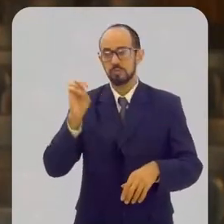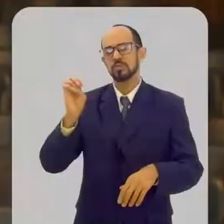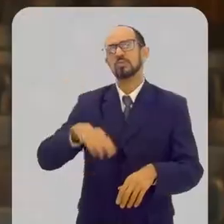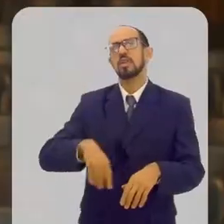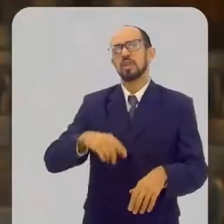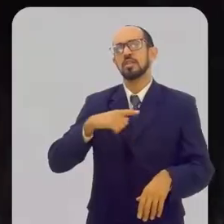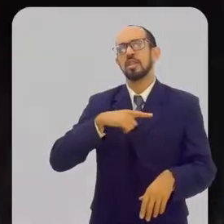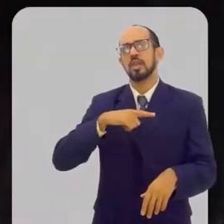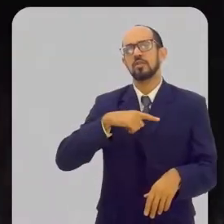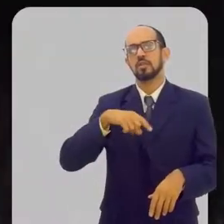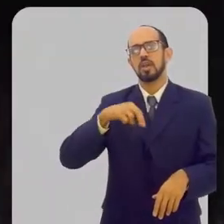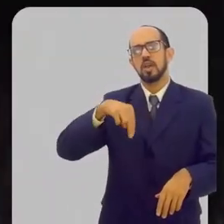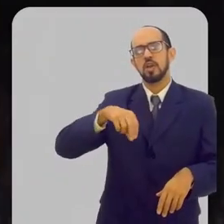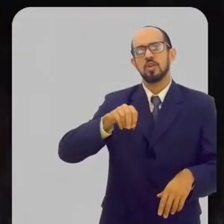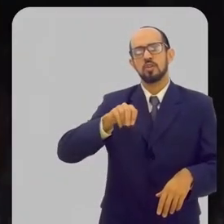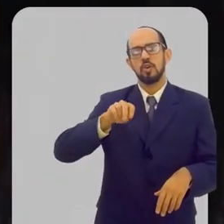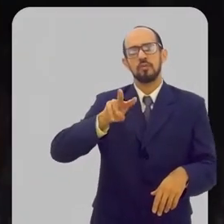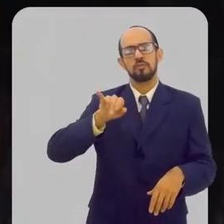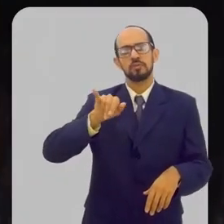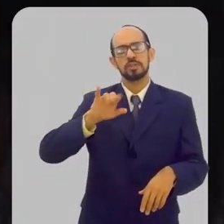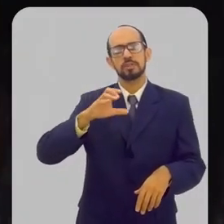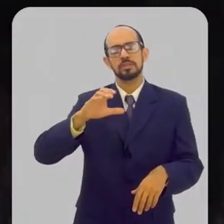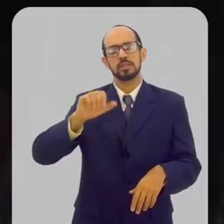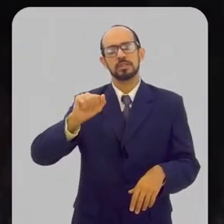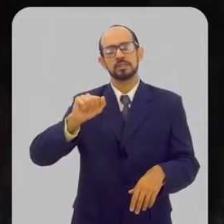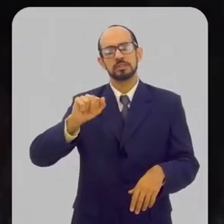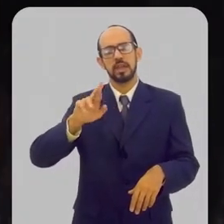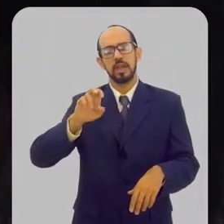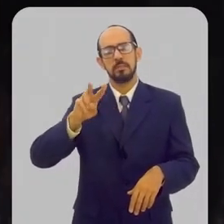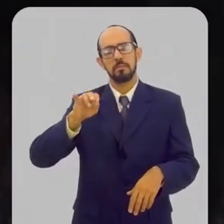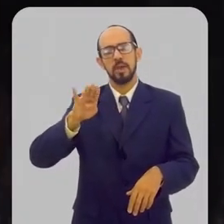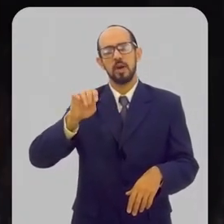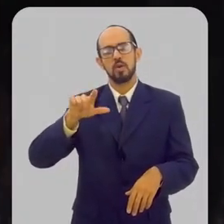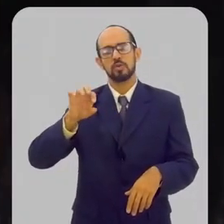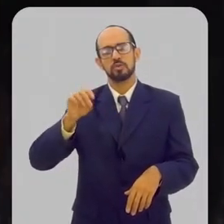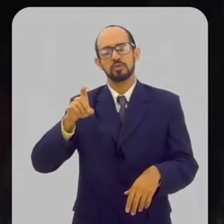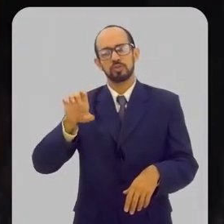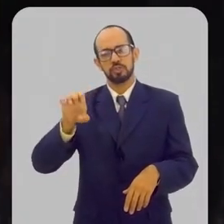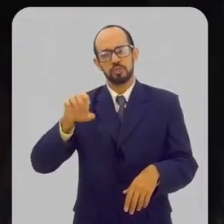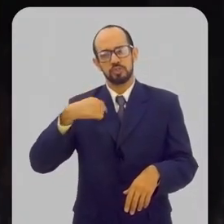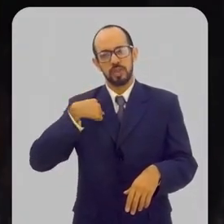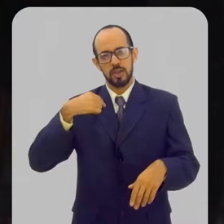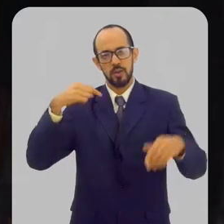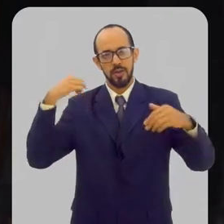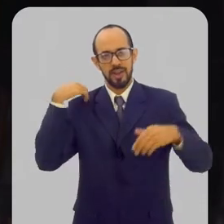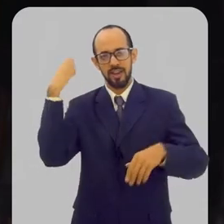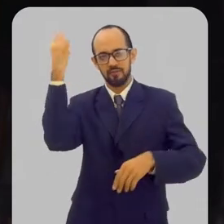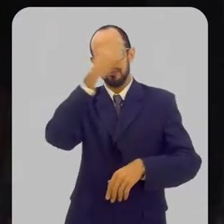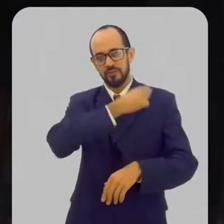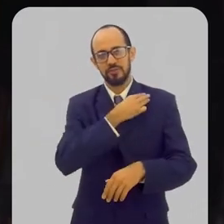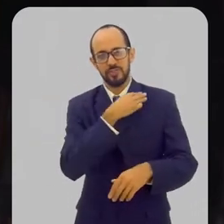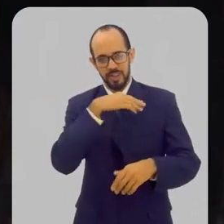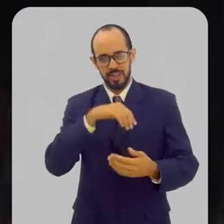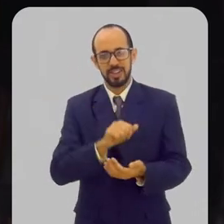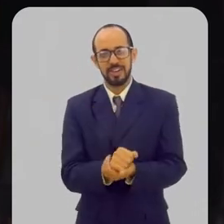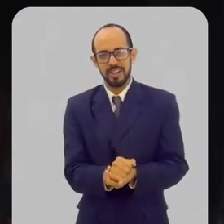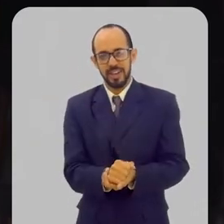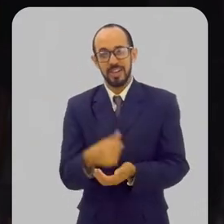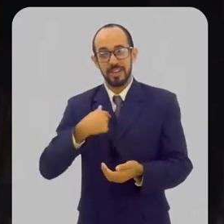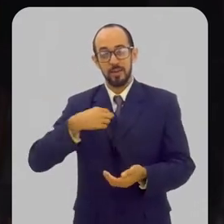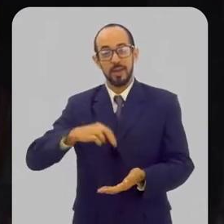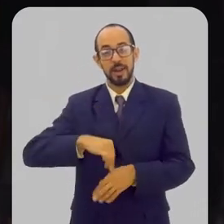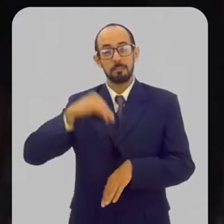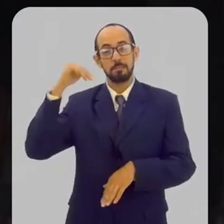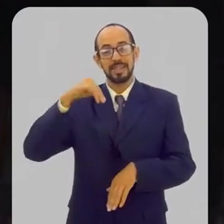Sim, Noviças Rebeldes, que era uma comédia. Sim. Que daí eu fazia a freira, né? Era a mestra das noviças,